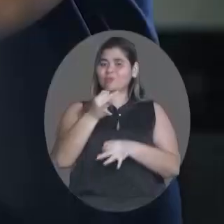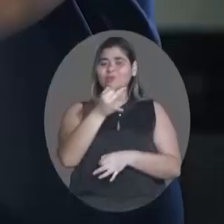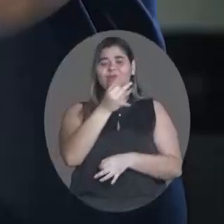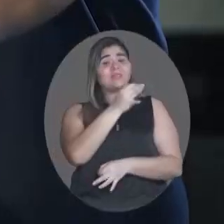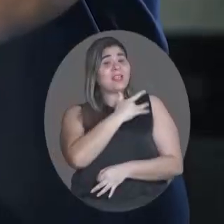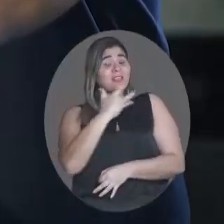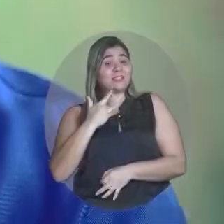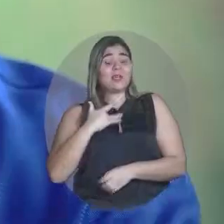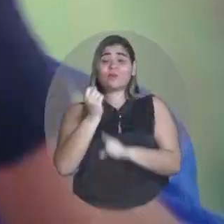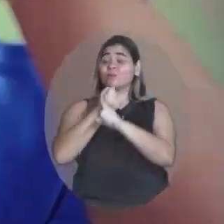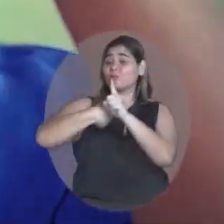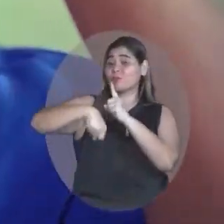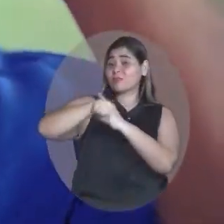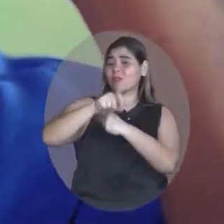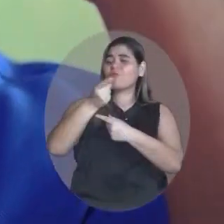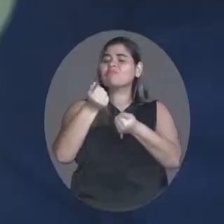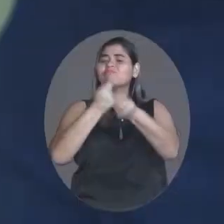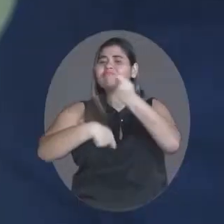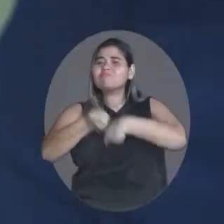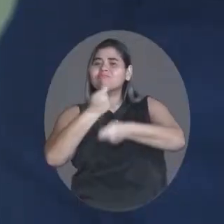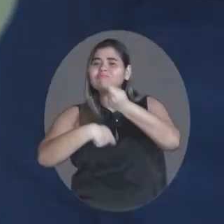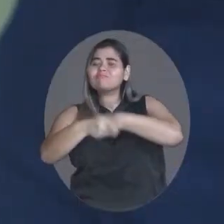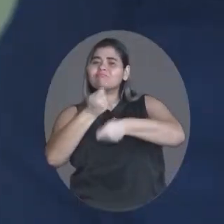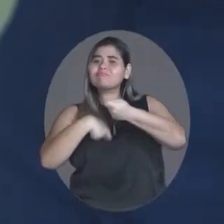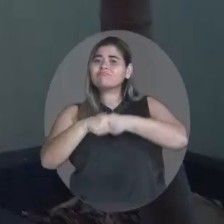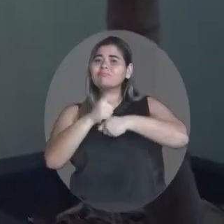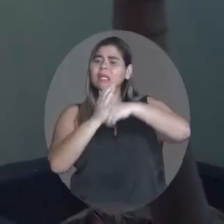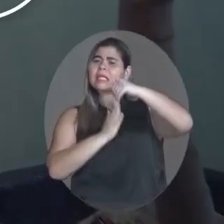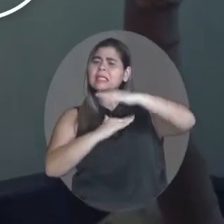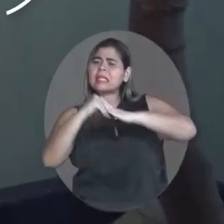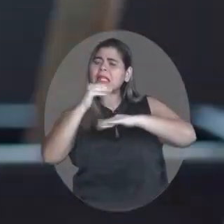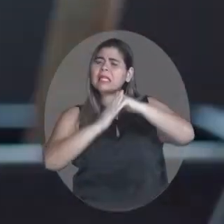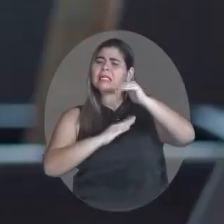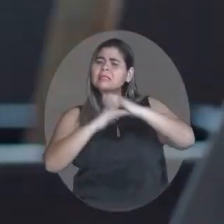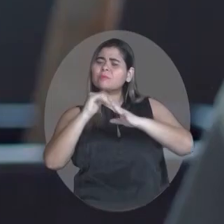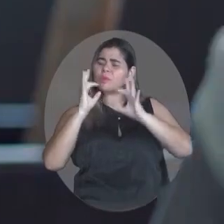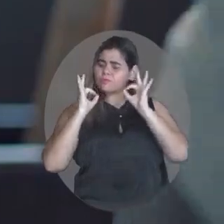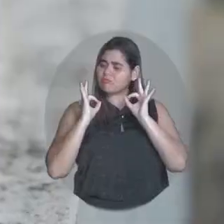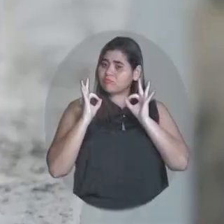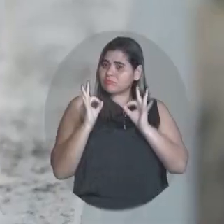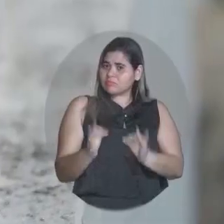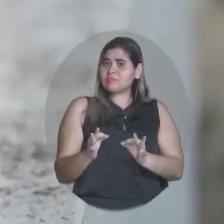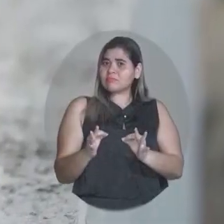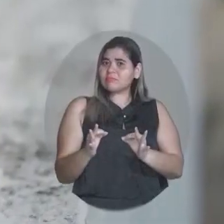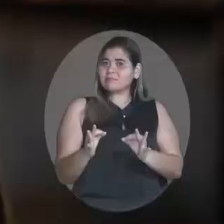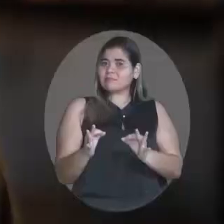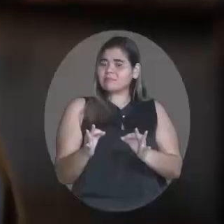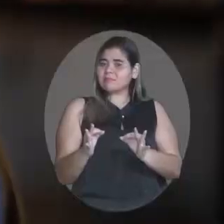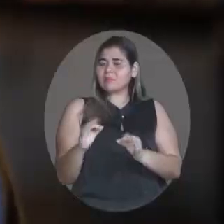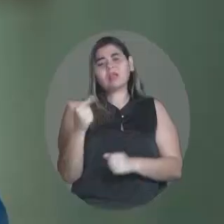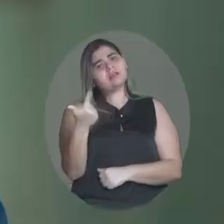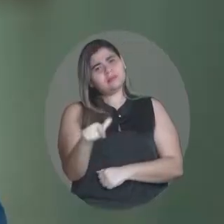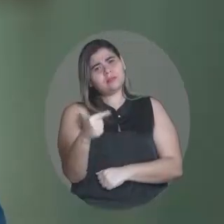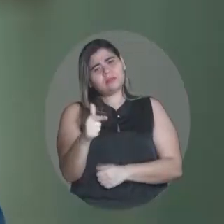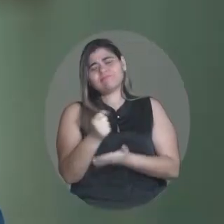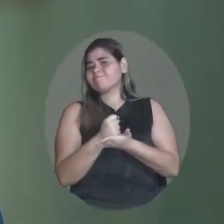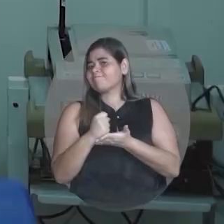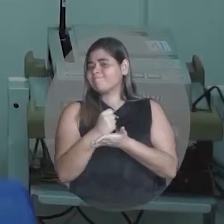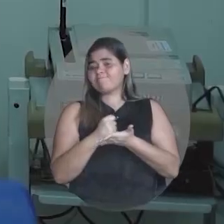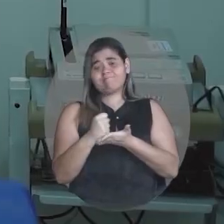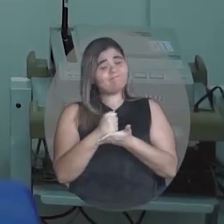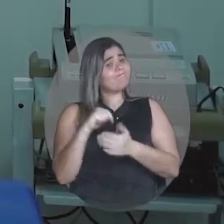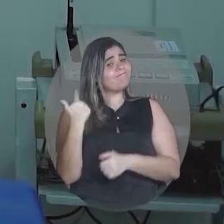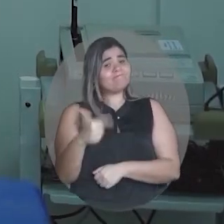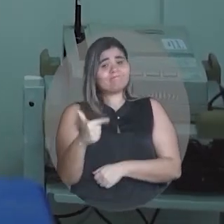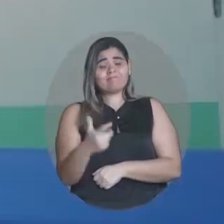no social, na economia. Está em nossas mãos fazer uma retomada segura. Não temos remédio ou vacina.